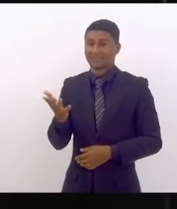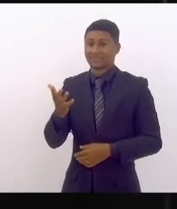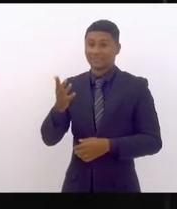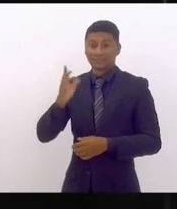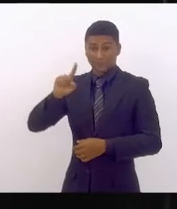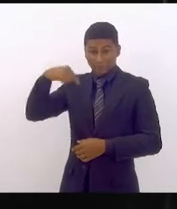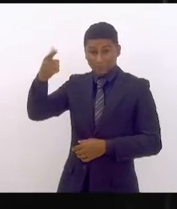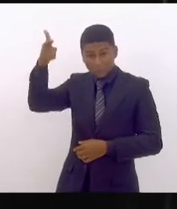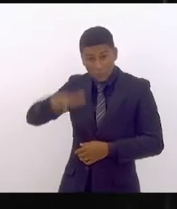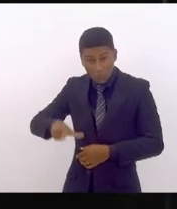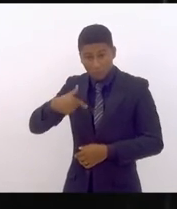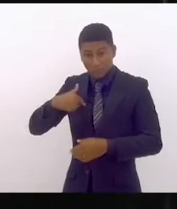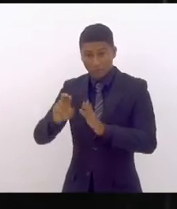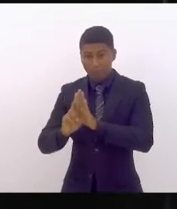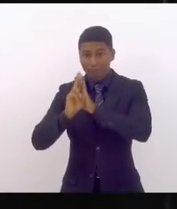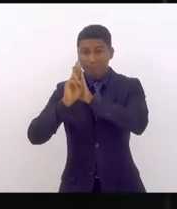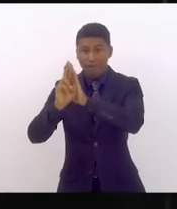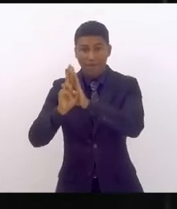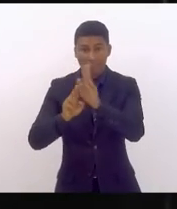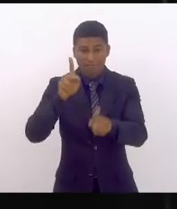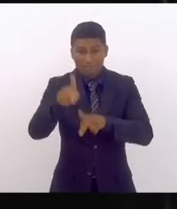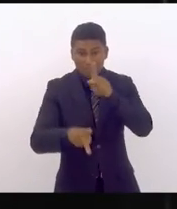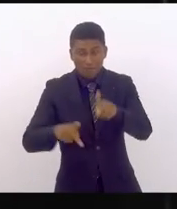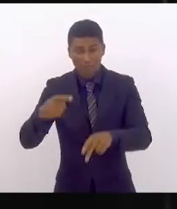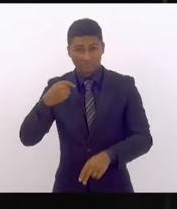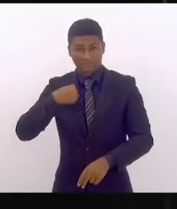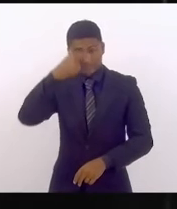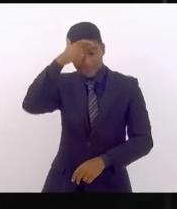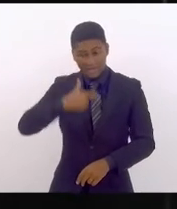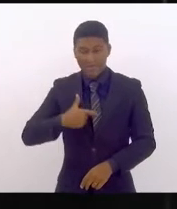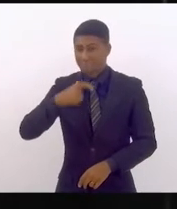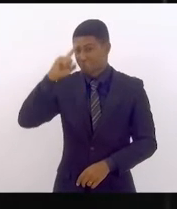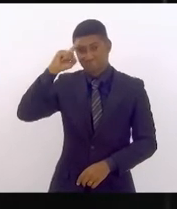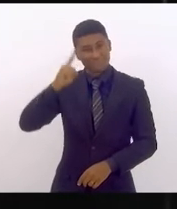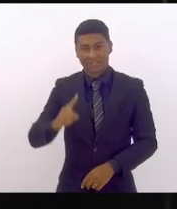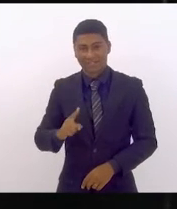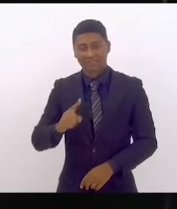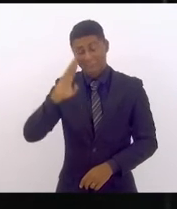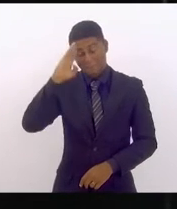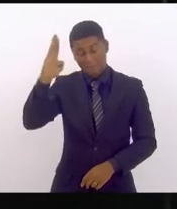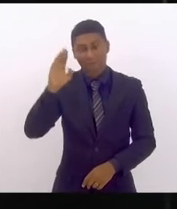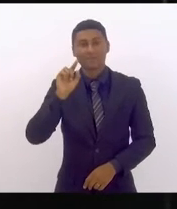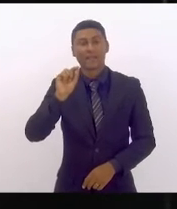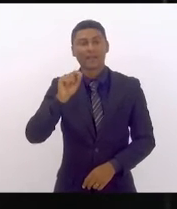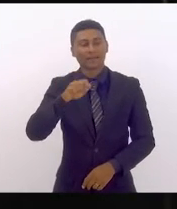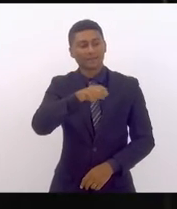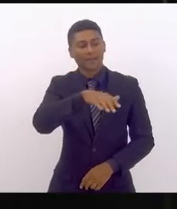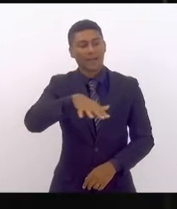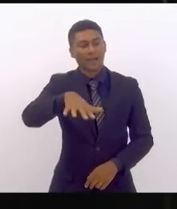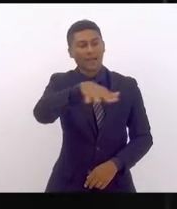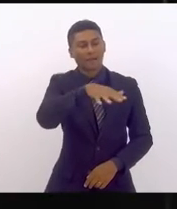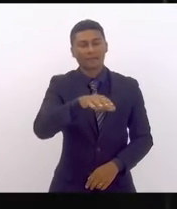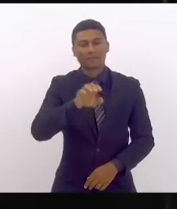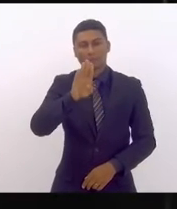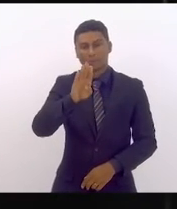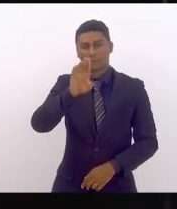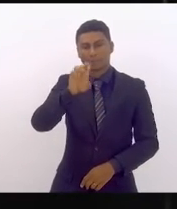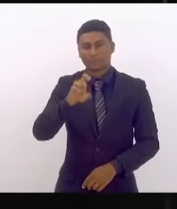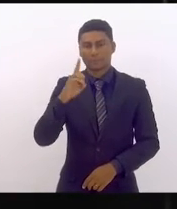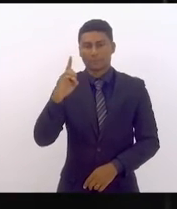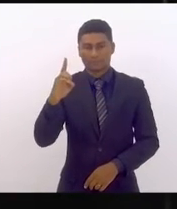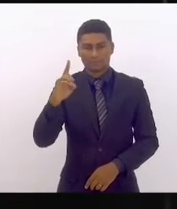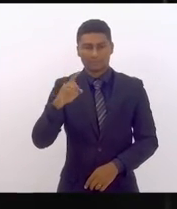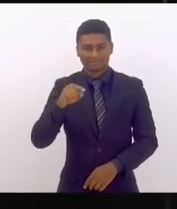estar representando o nosso povo Fluminense principalmente da Baixada Fluminense aonde atuo